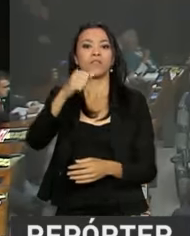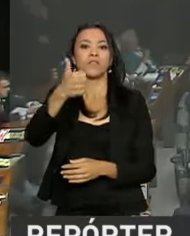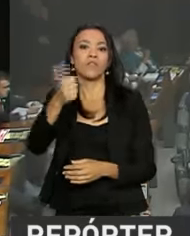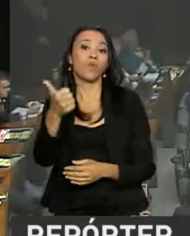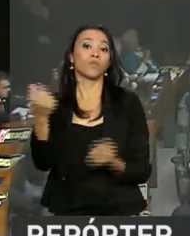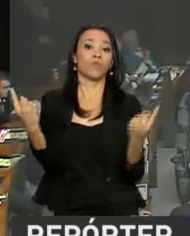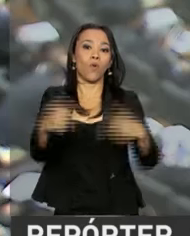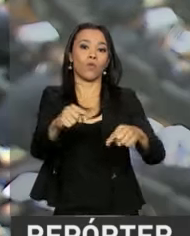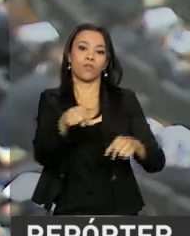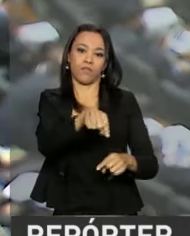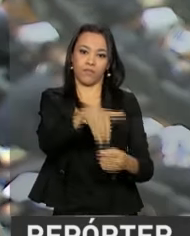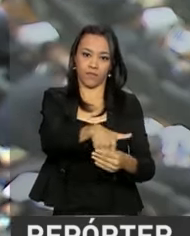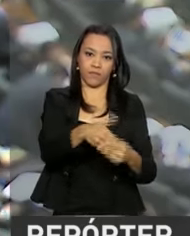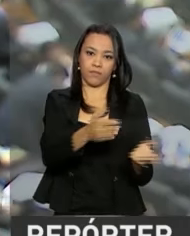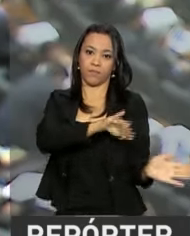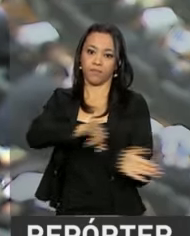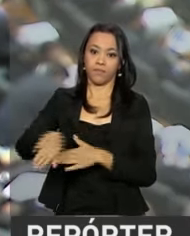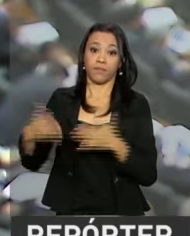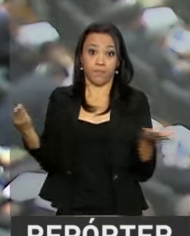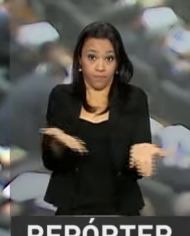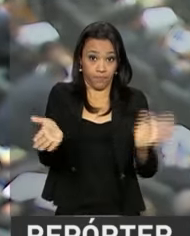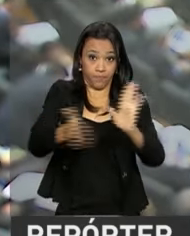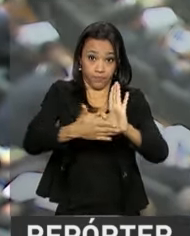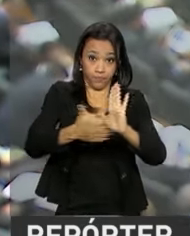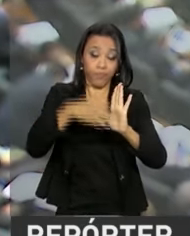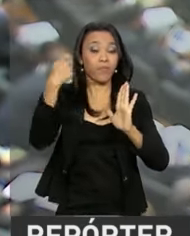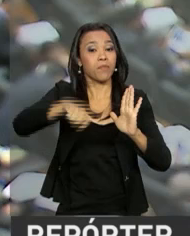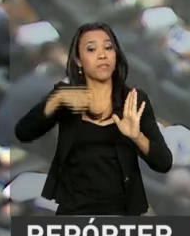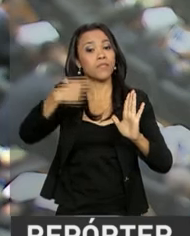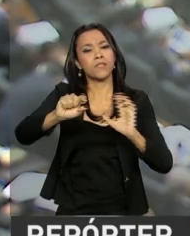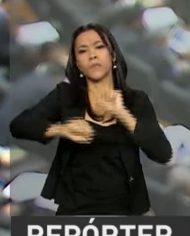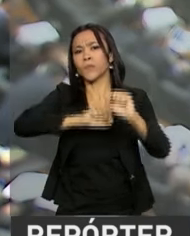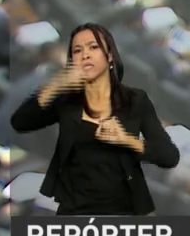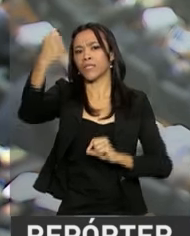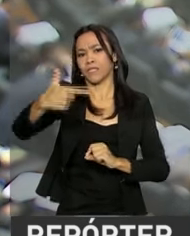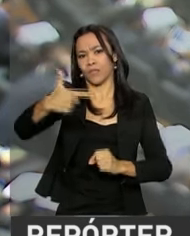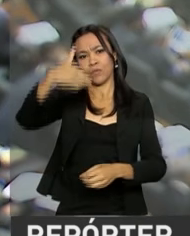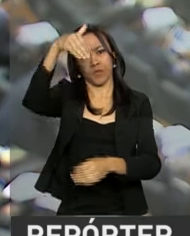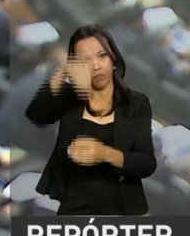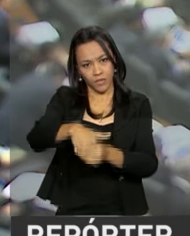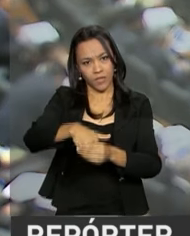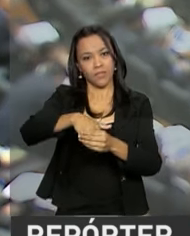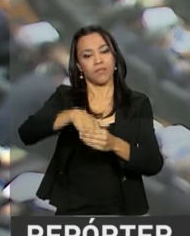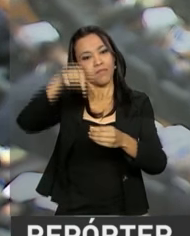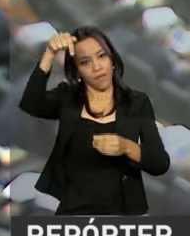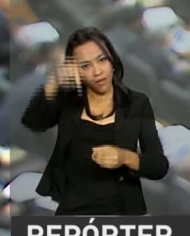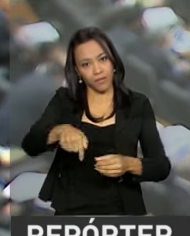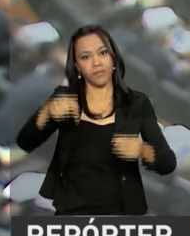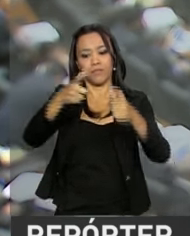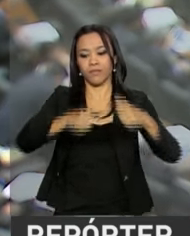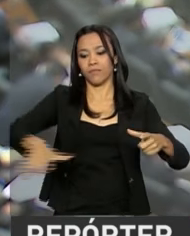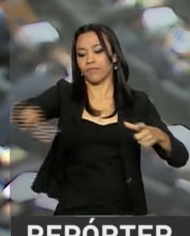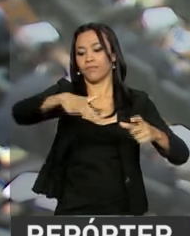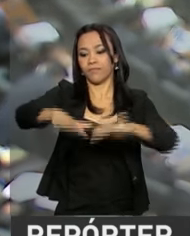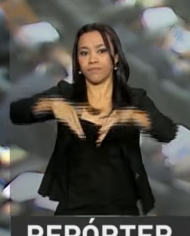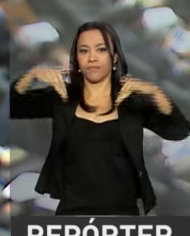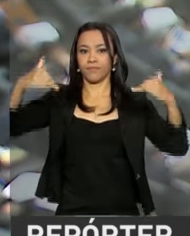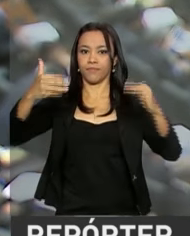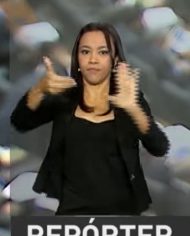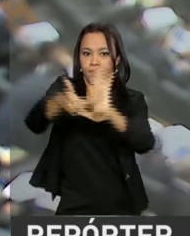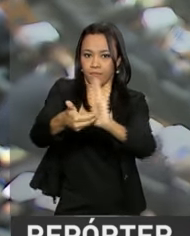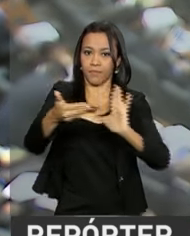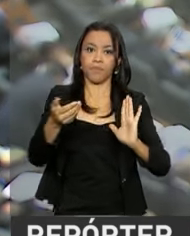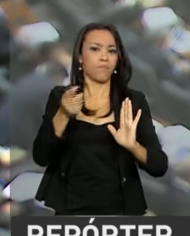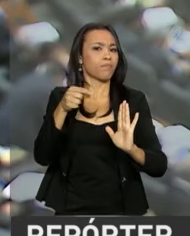111 contrários. Agora a proposta precisa passar por um segundo turno de votação aqui na Câmara dos Deputados. Para